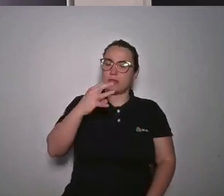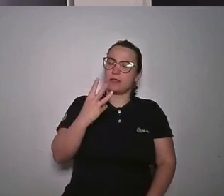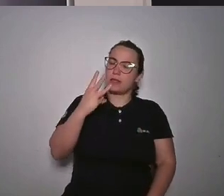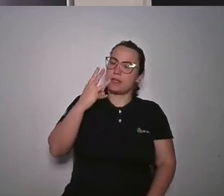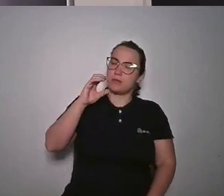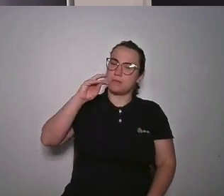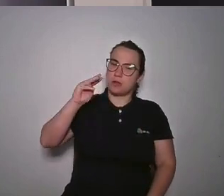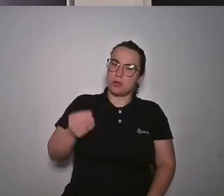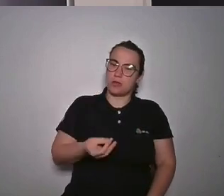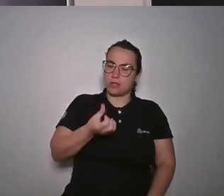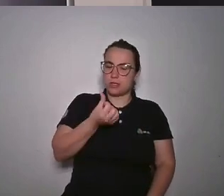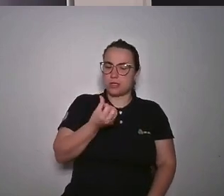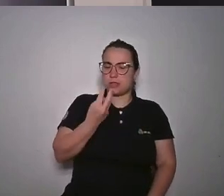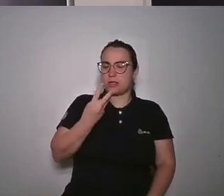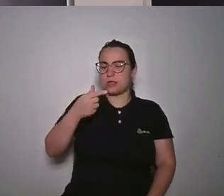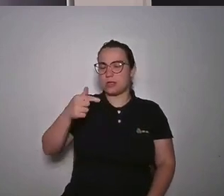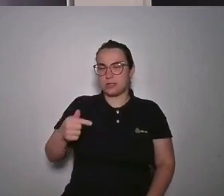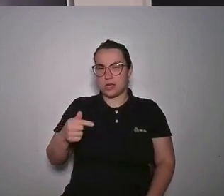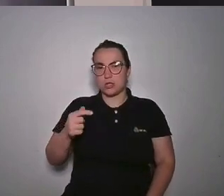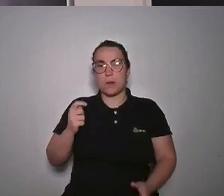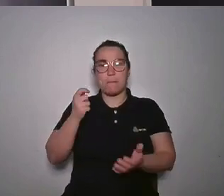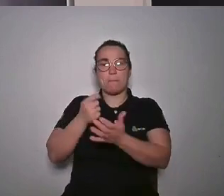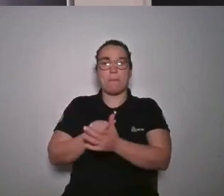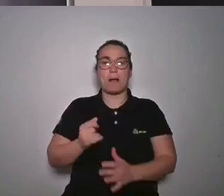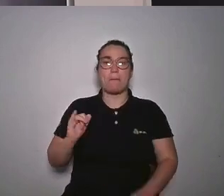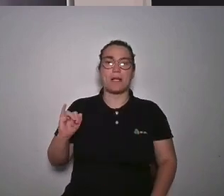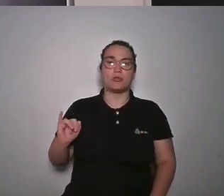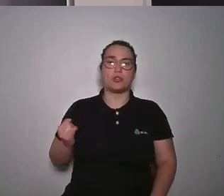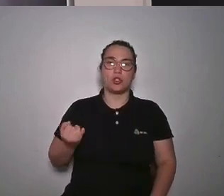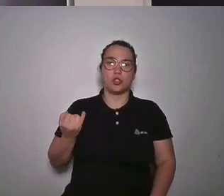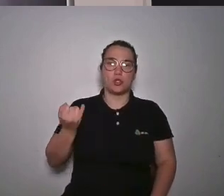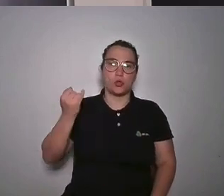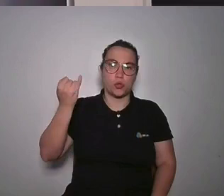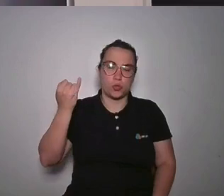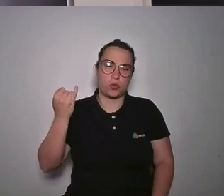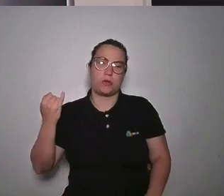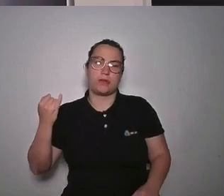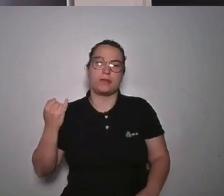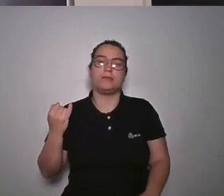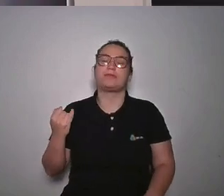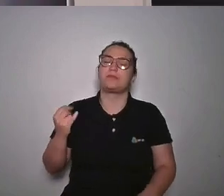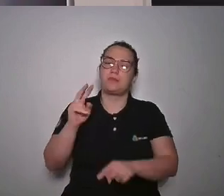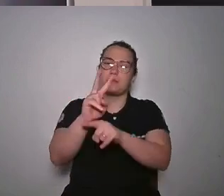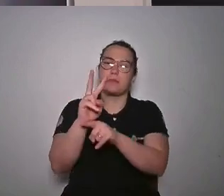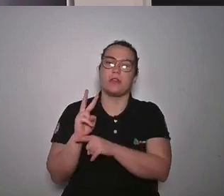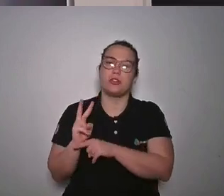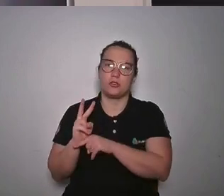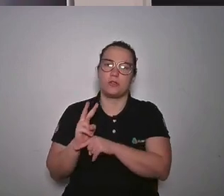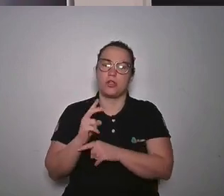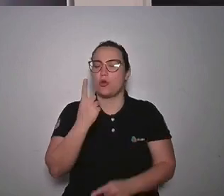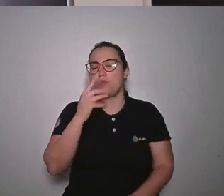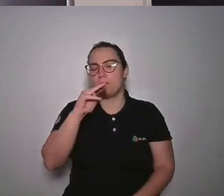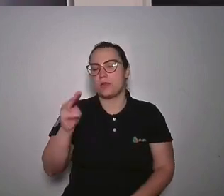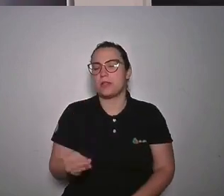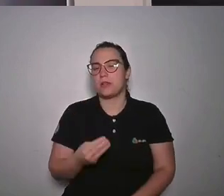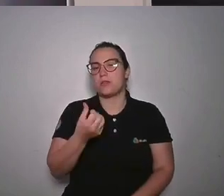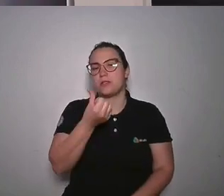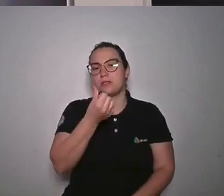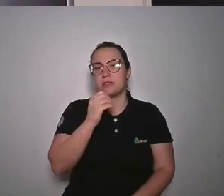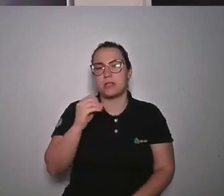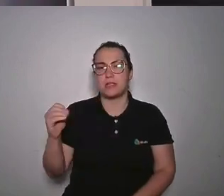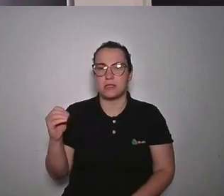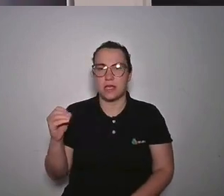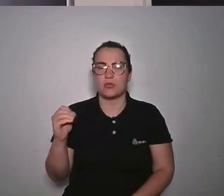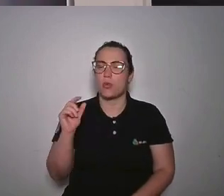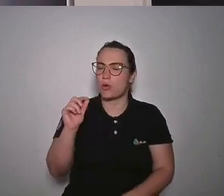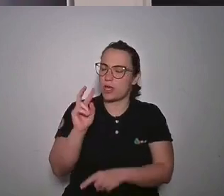93.627. Pagamento de juros de encargos da dívida, 1.600.000. O que é esse encargo da